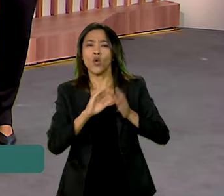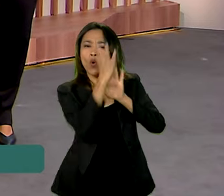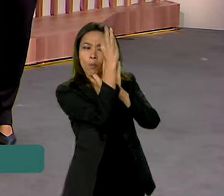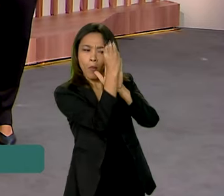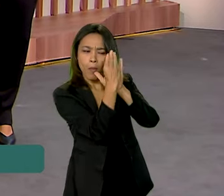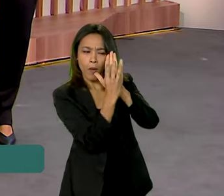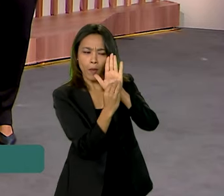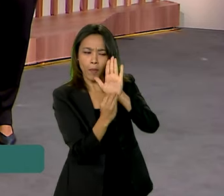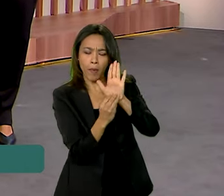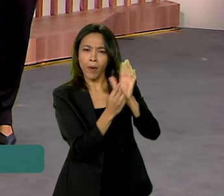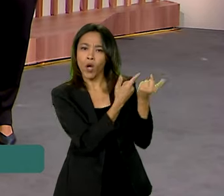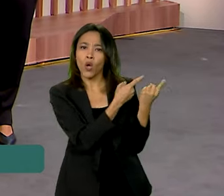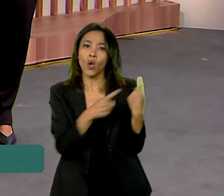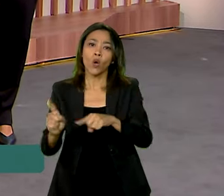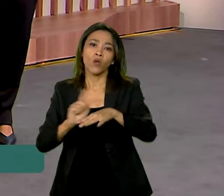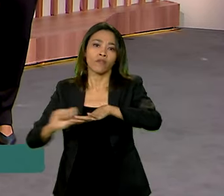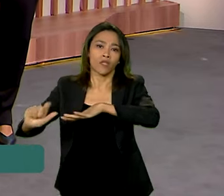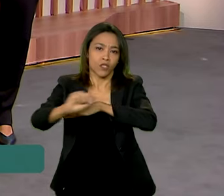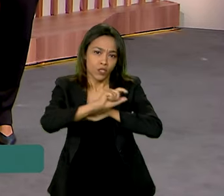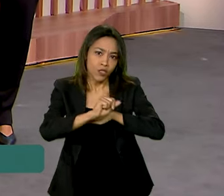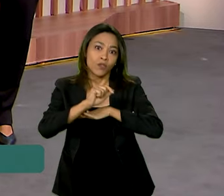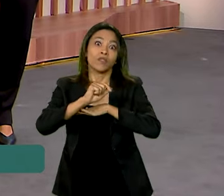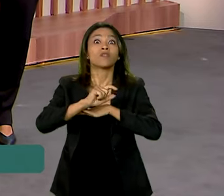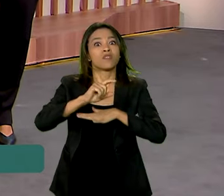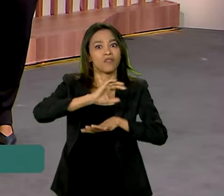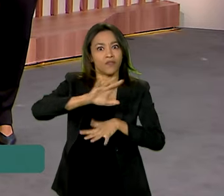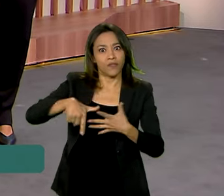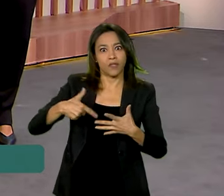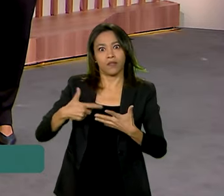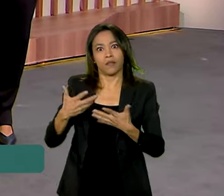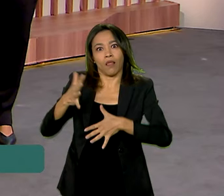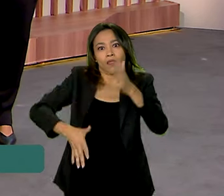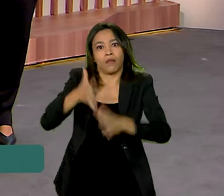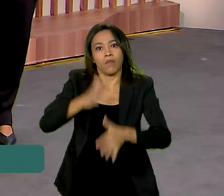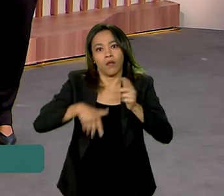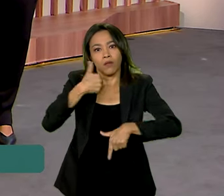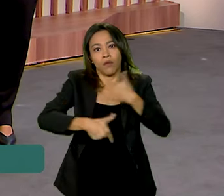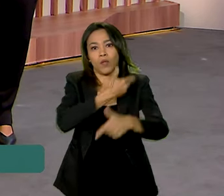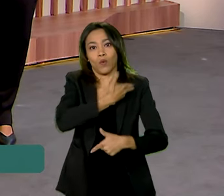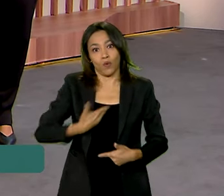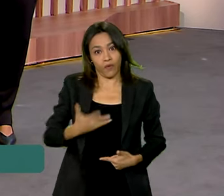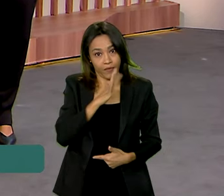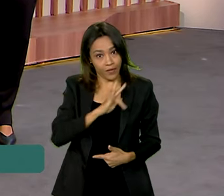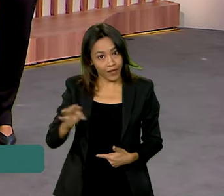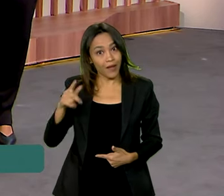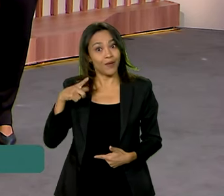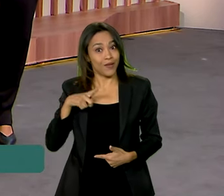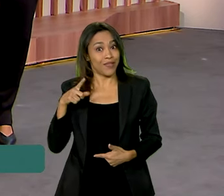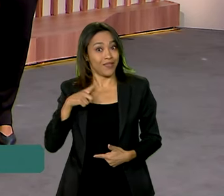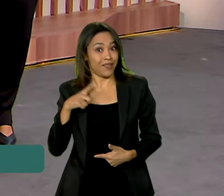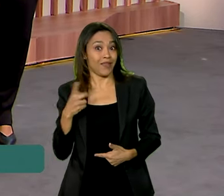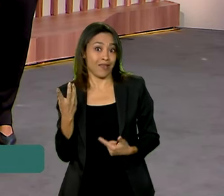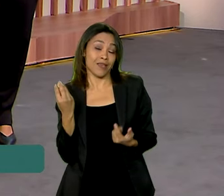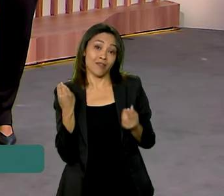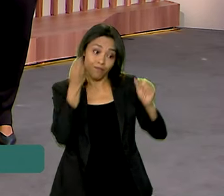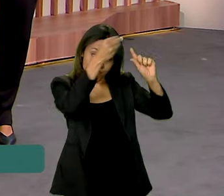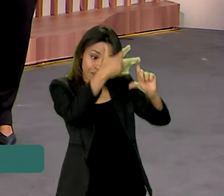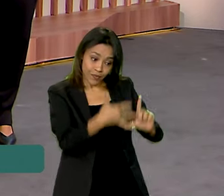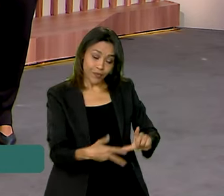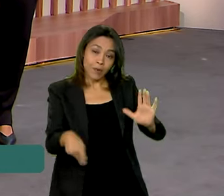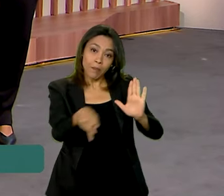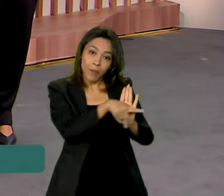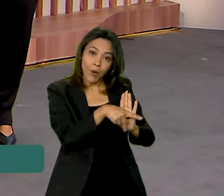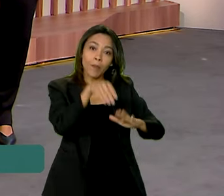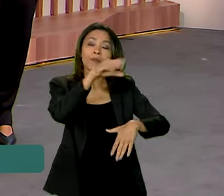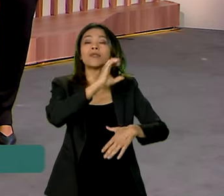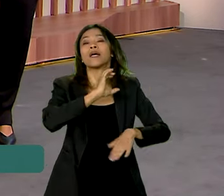fake news envolvendo ações do governo federal vão para além do espaço do site da Secretaria de Comunicação Social da